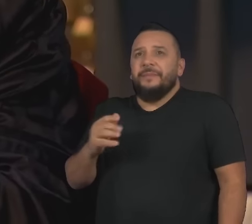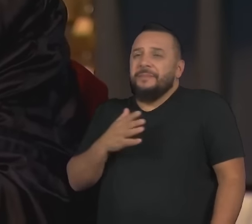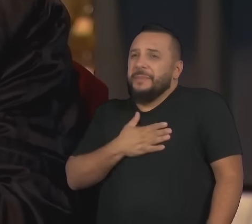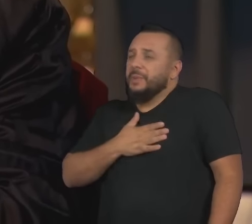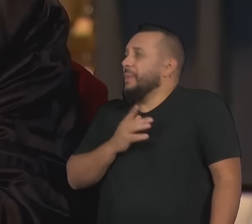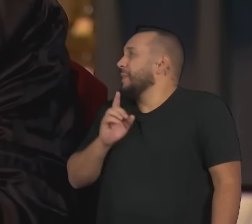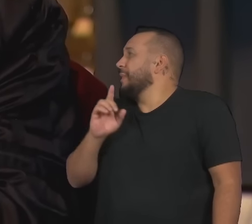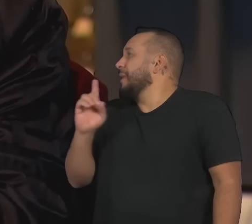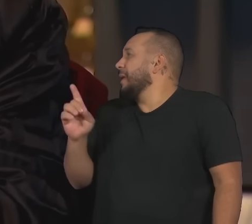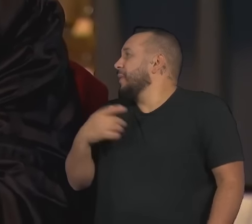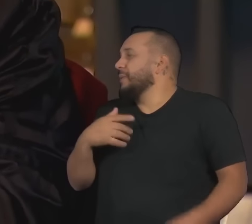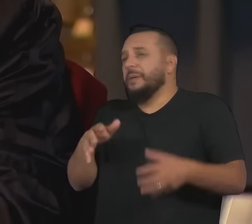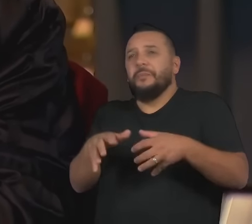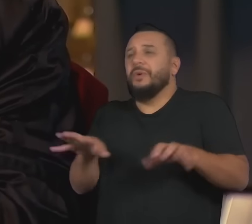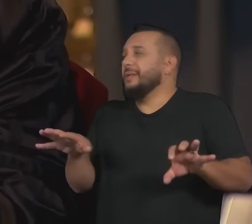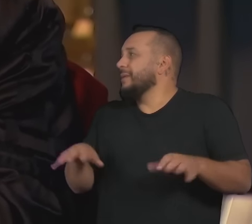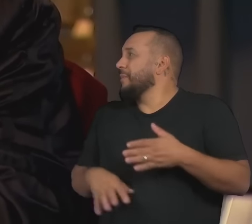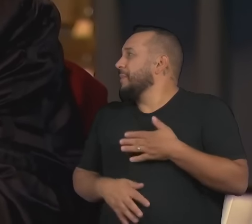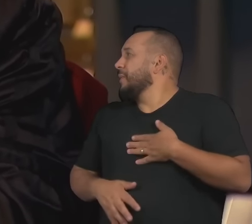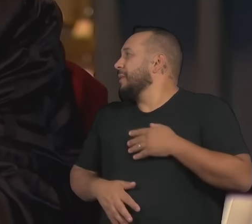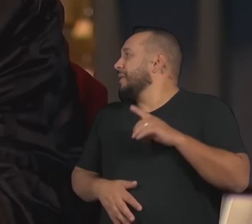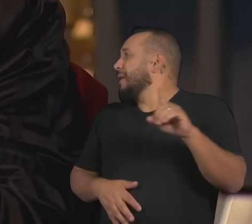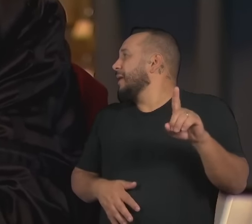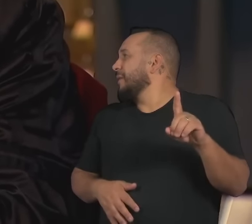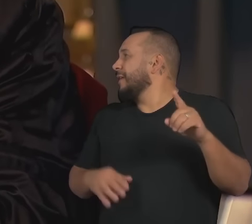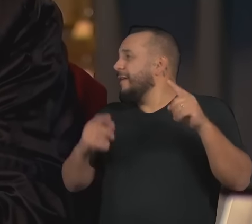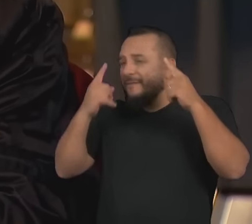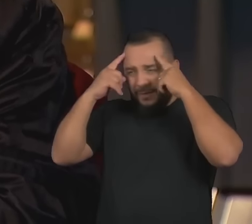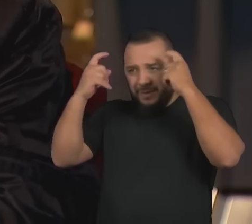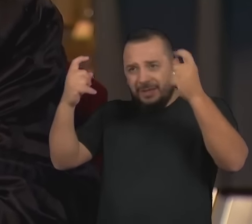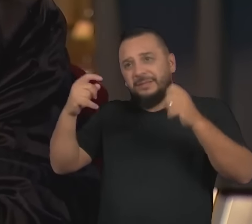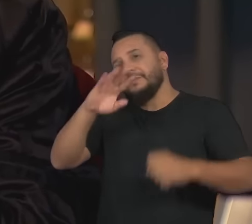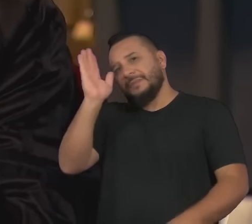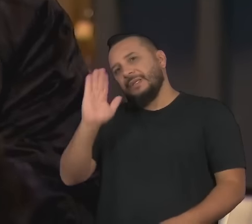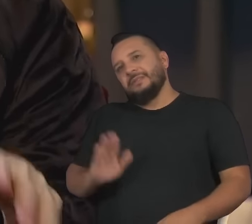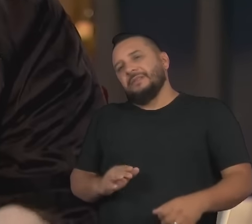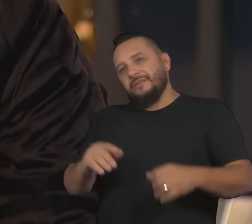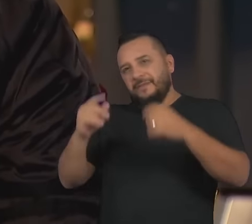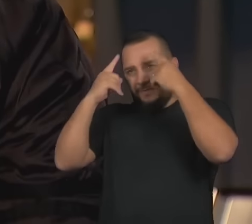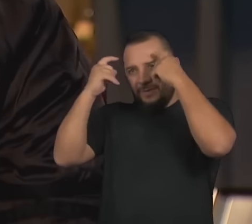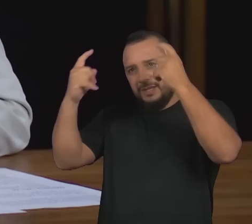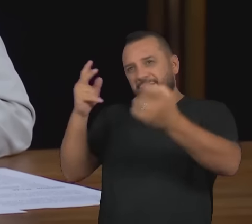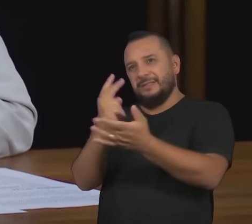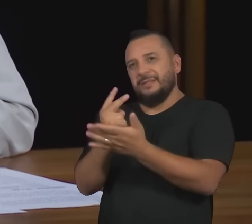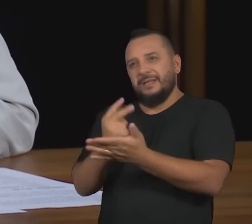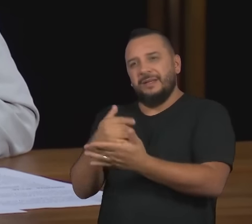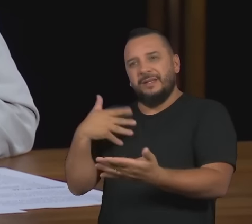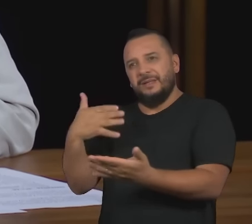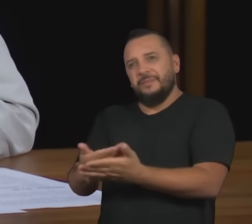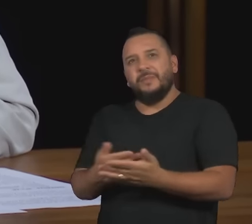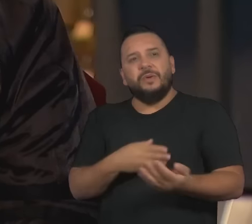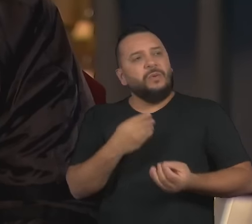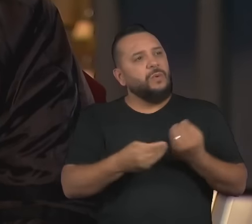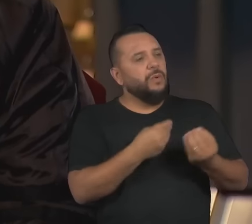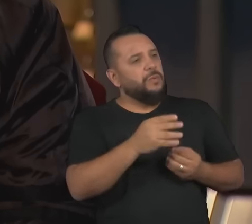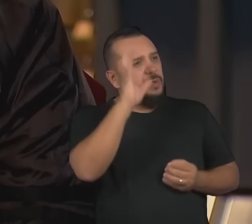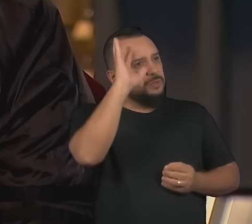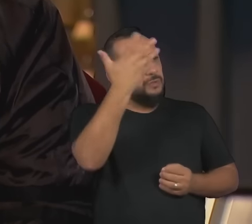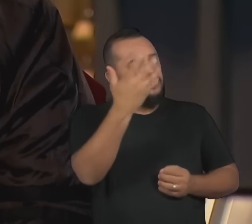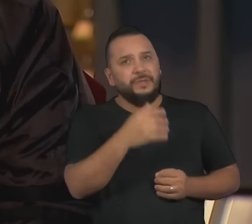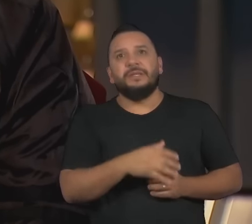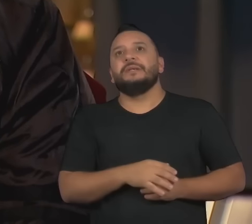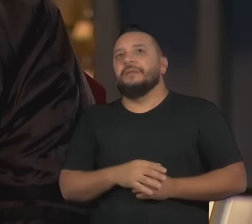Deus, a polarização, que violência. Tal. Esse país é um país violento desde a sua fundação. E como lidar com isso? Saber lidar com